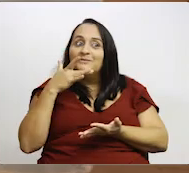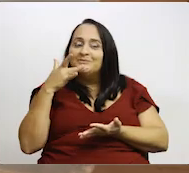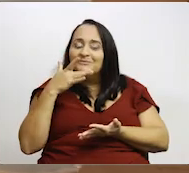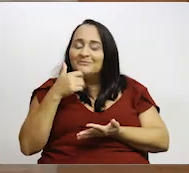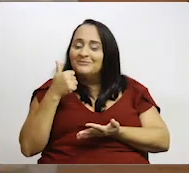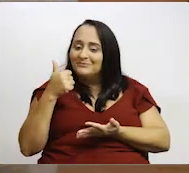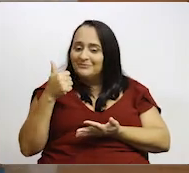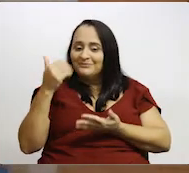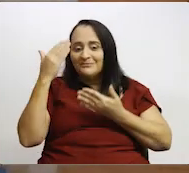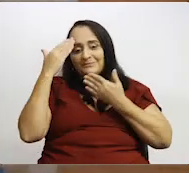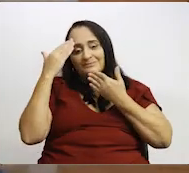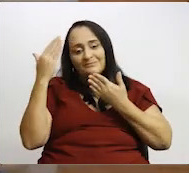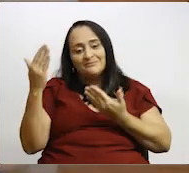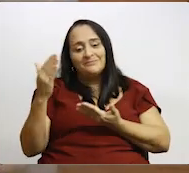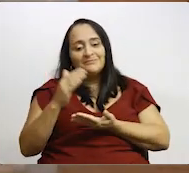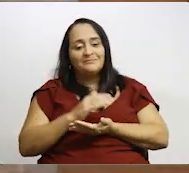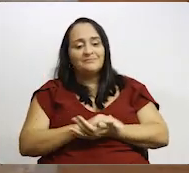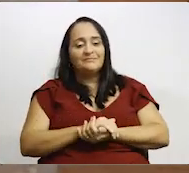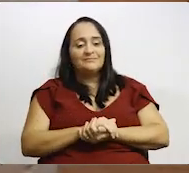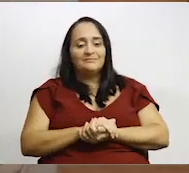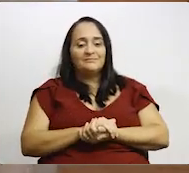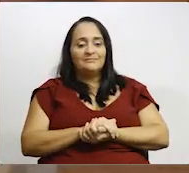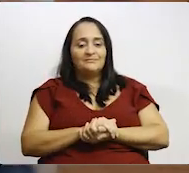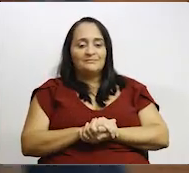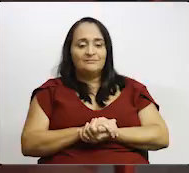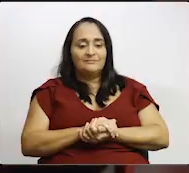Bon appétit. Obrigada.